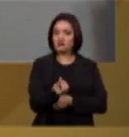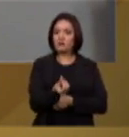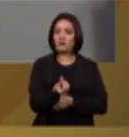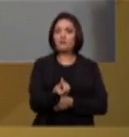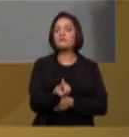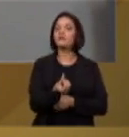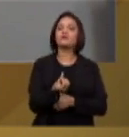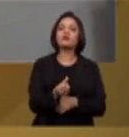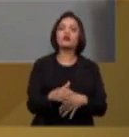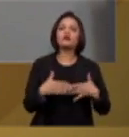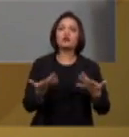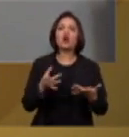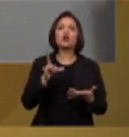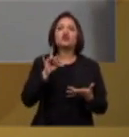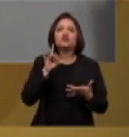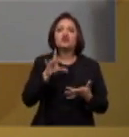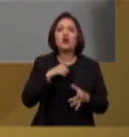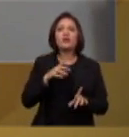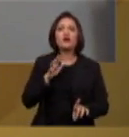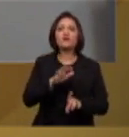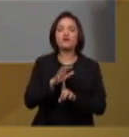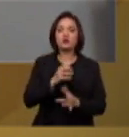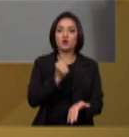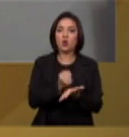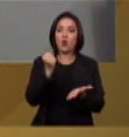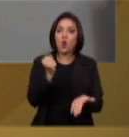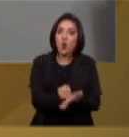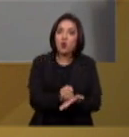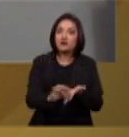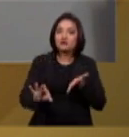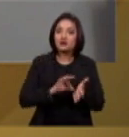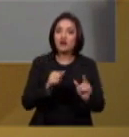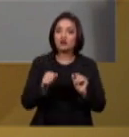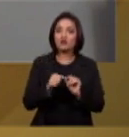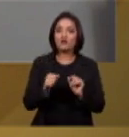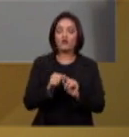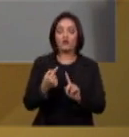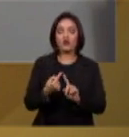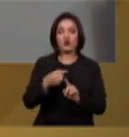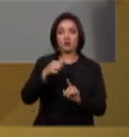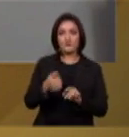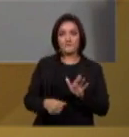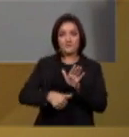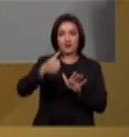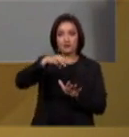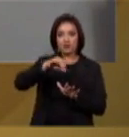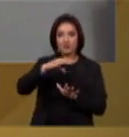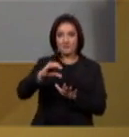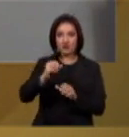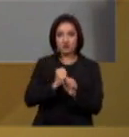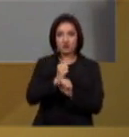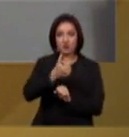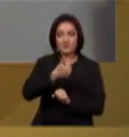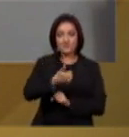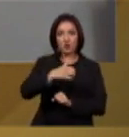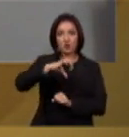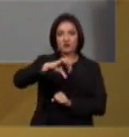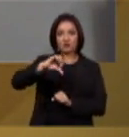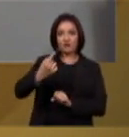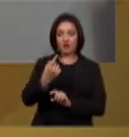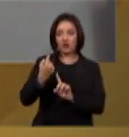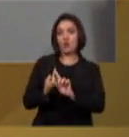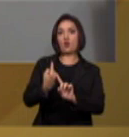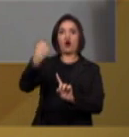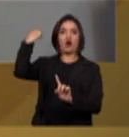tal declaração só deve impactar os contratos celebrados antes de 1º de março de 1991, porque dali